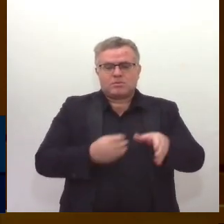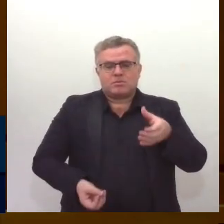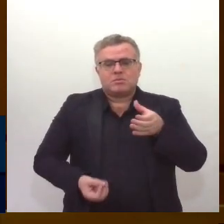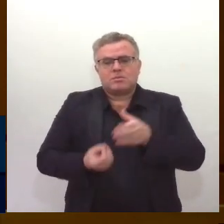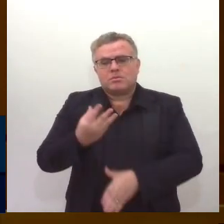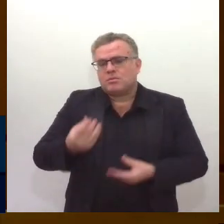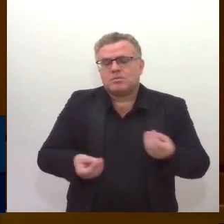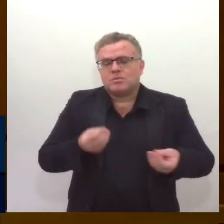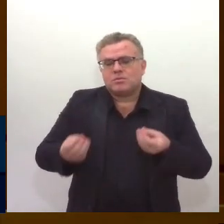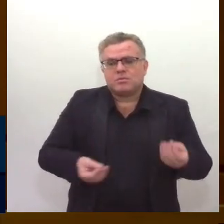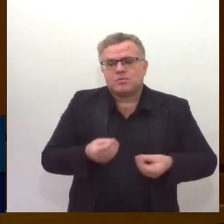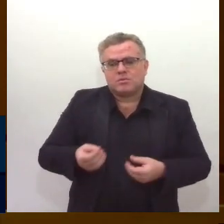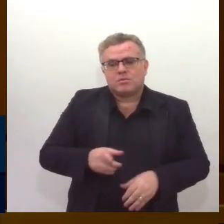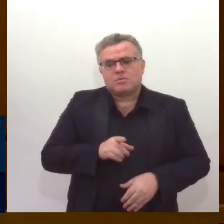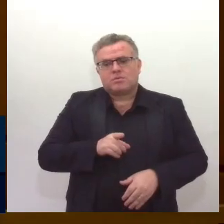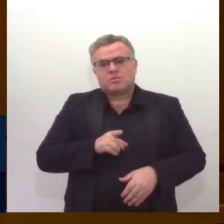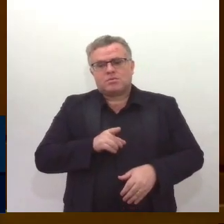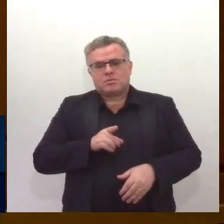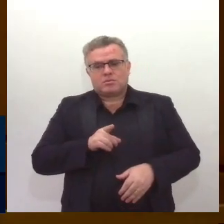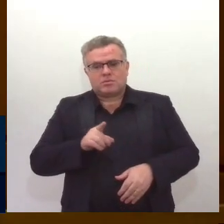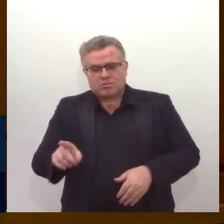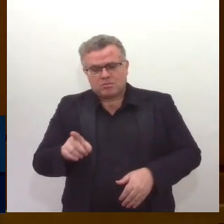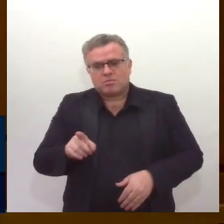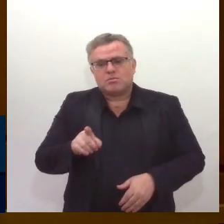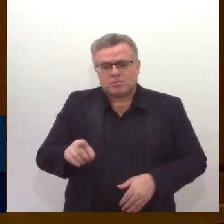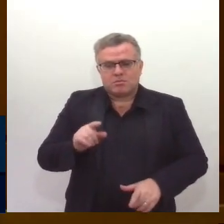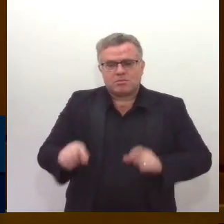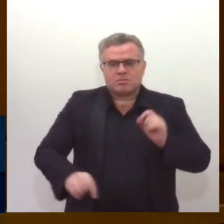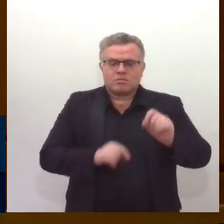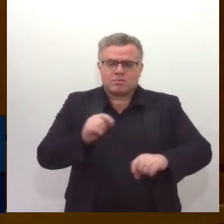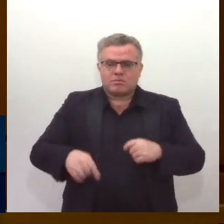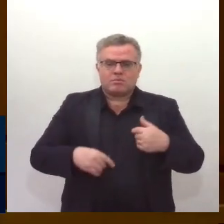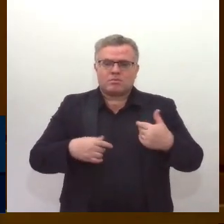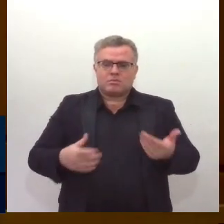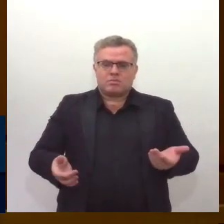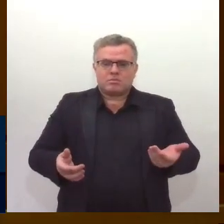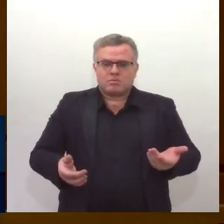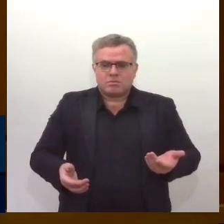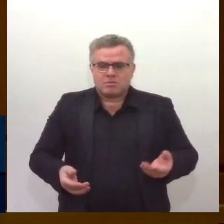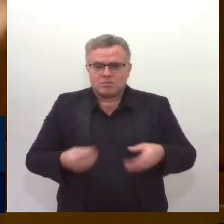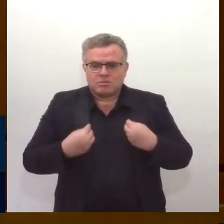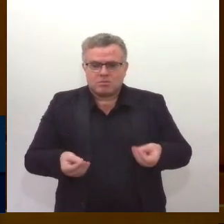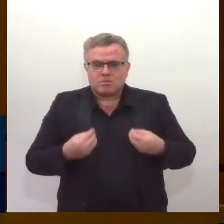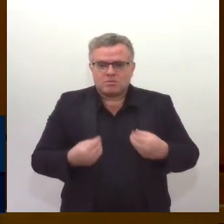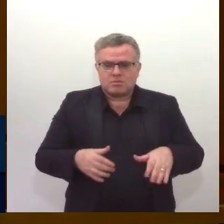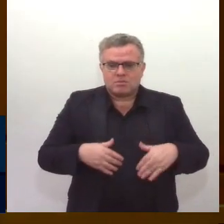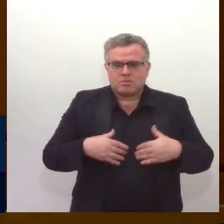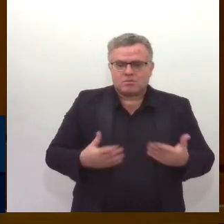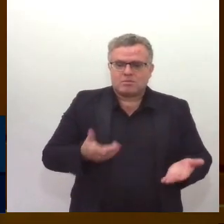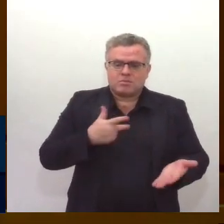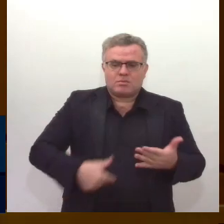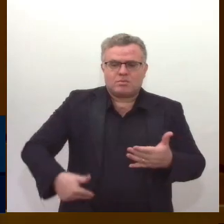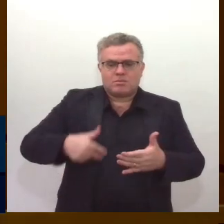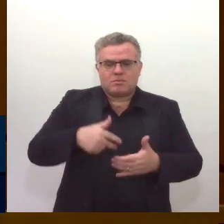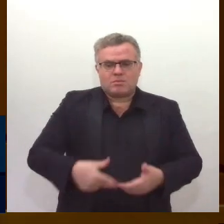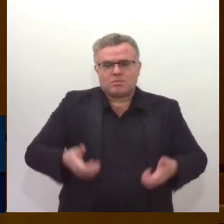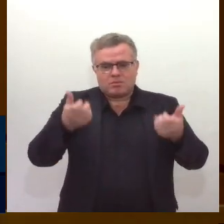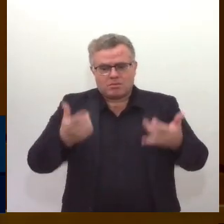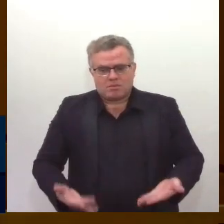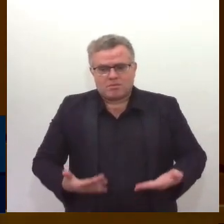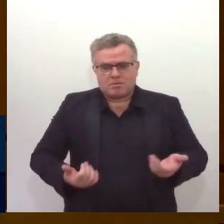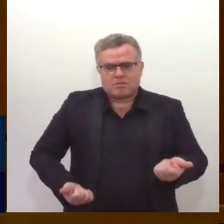para atacar os direitos individuais. Agora vem, que não apoia ideologia de gênero. Não